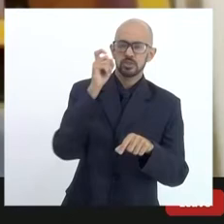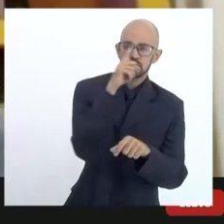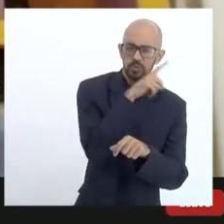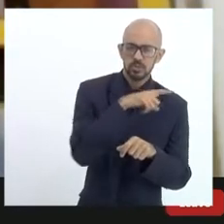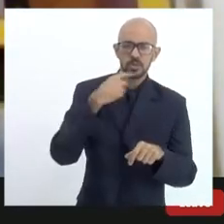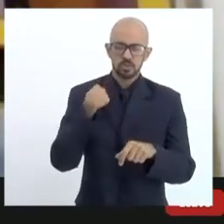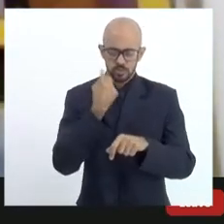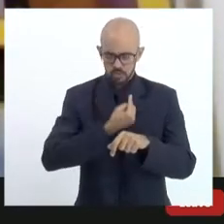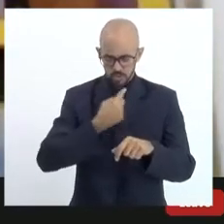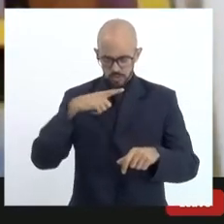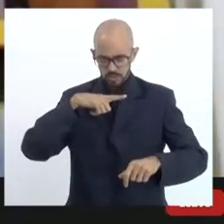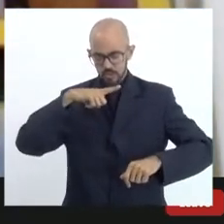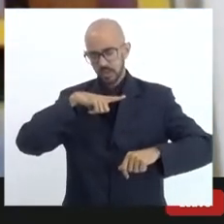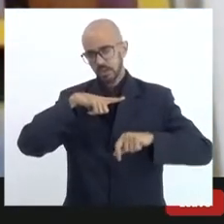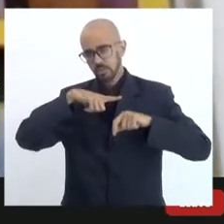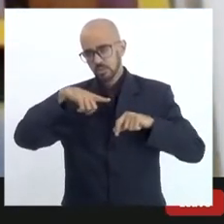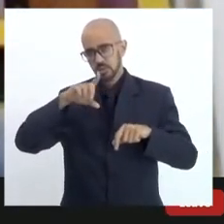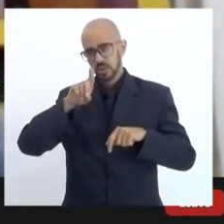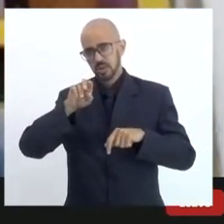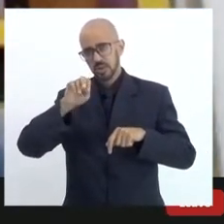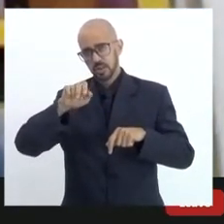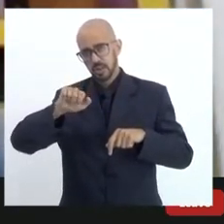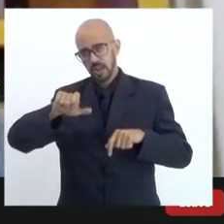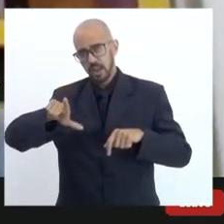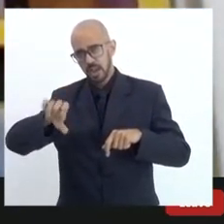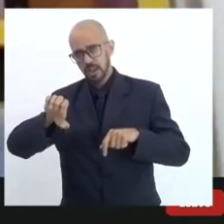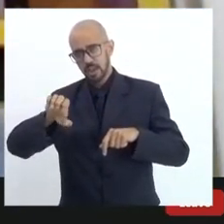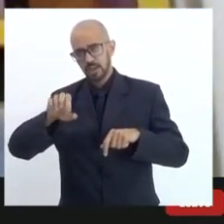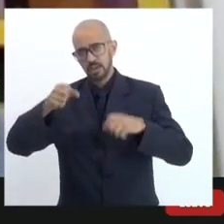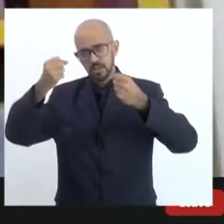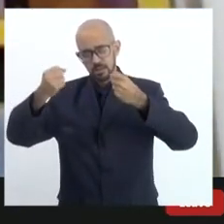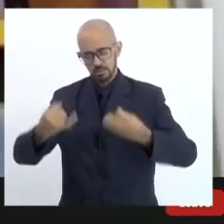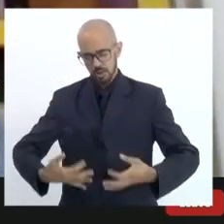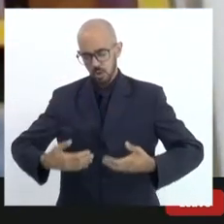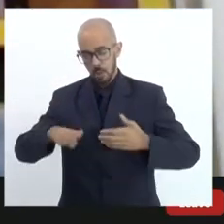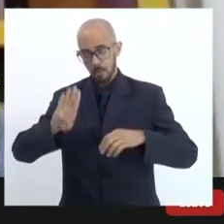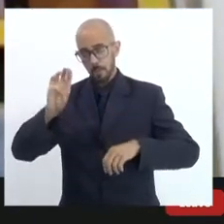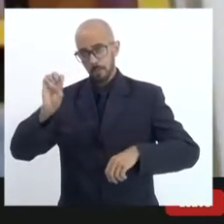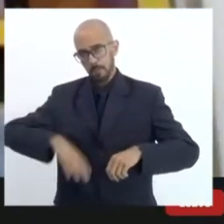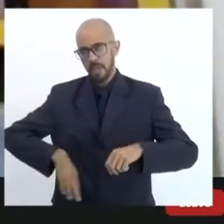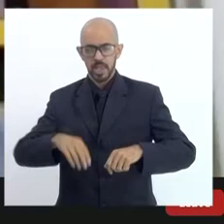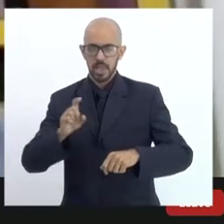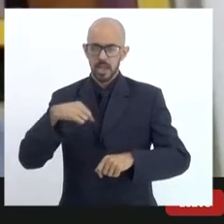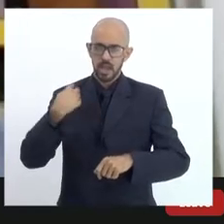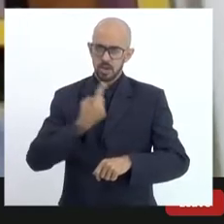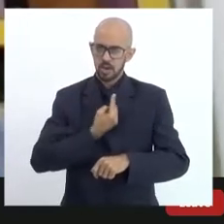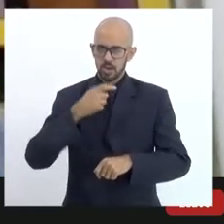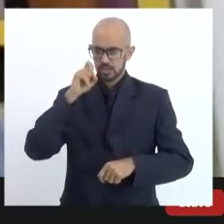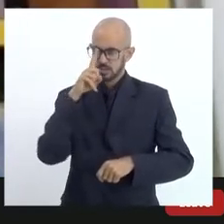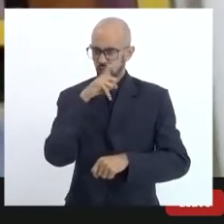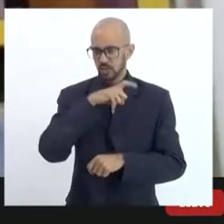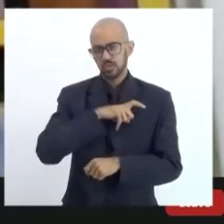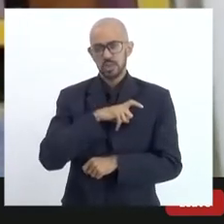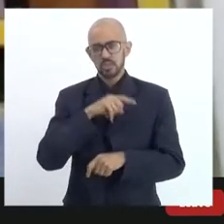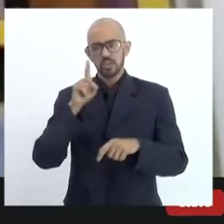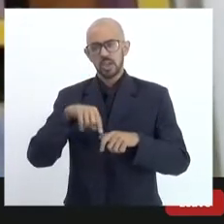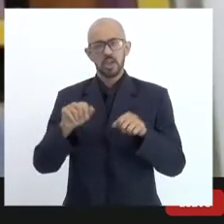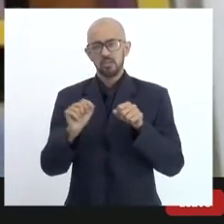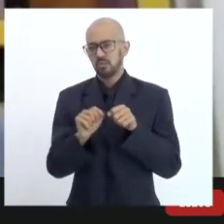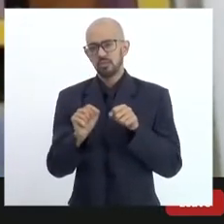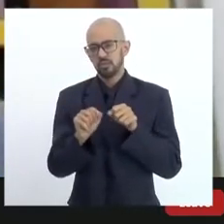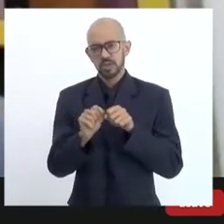temos. Daniela descreveu bem a dificuldade que o nosso pessoal tem ao, na verdade, fazer